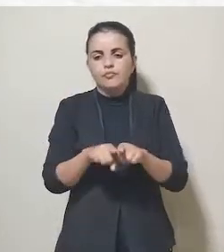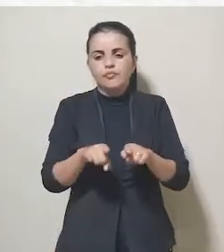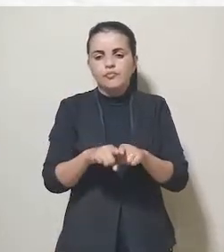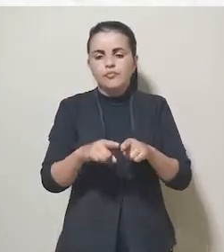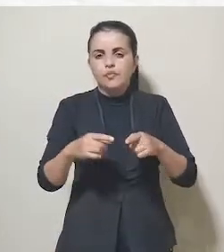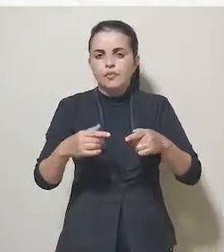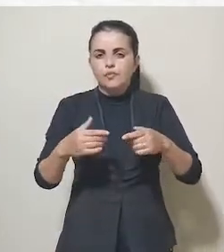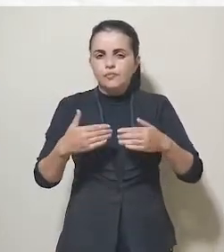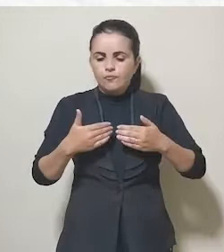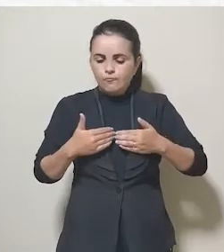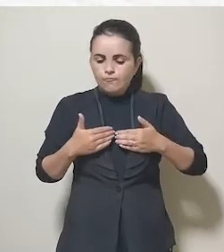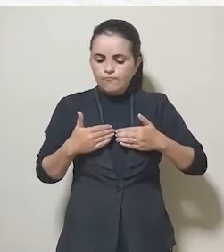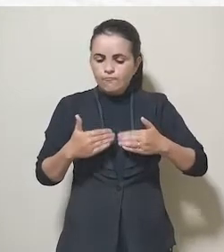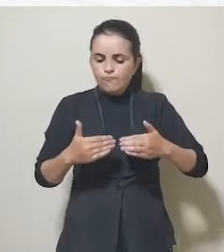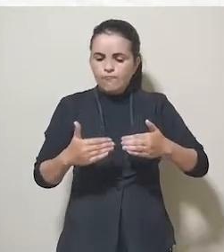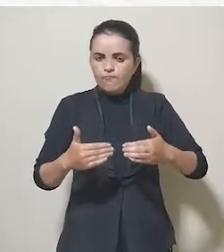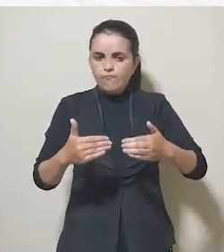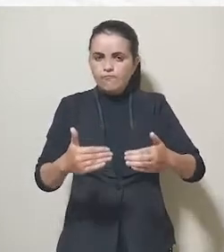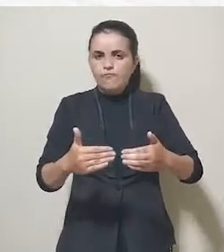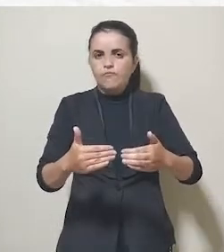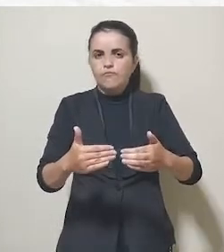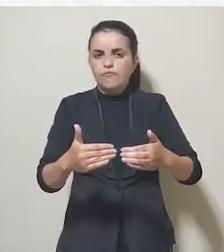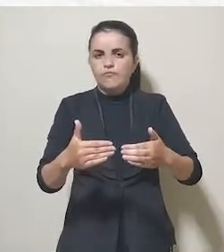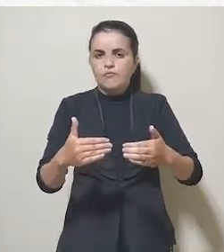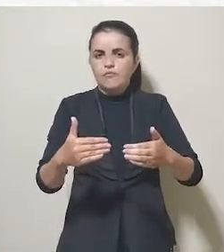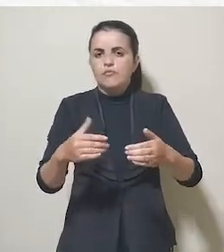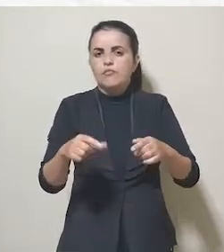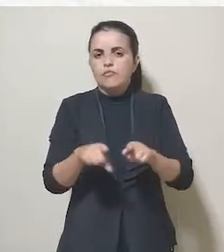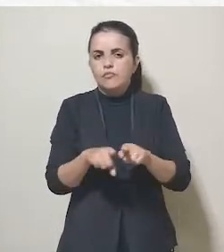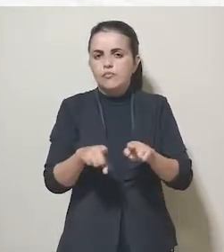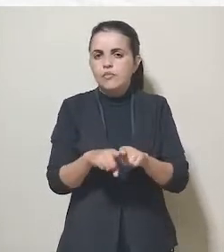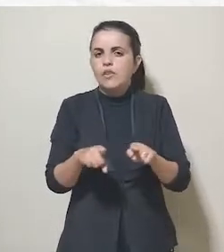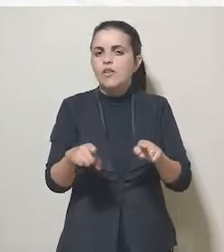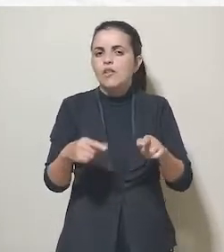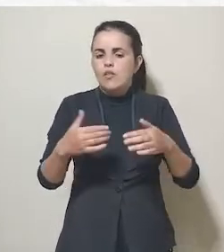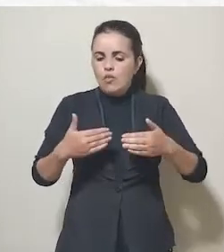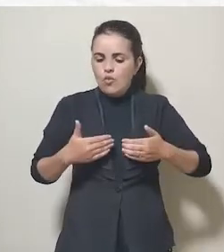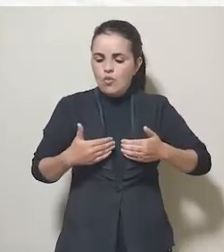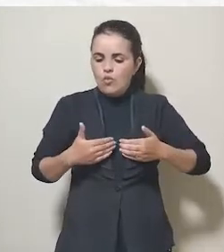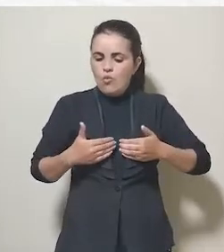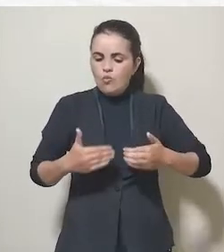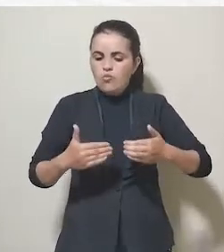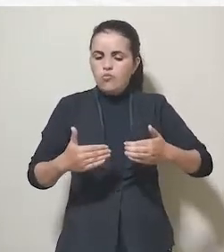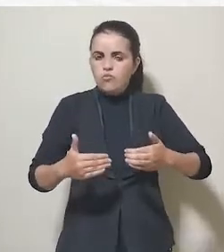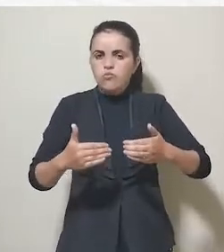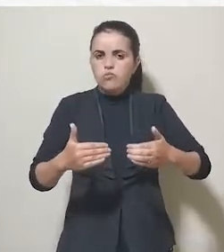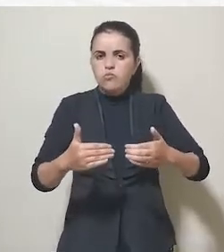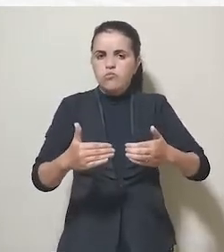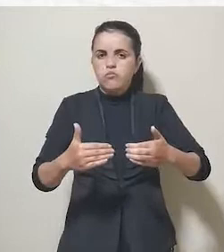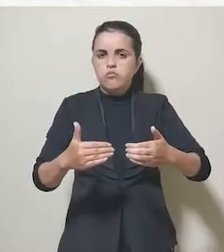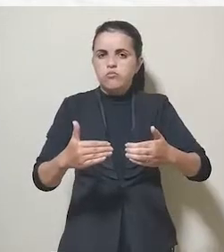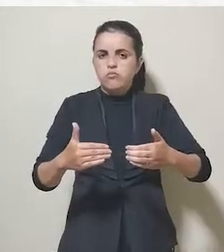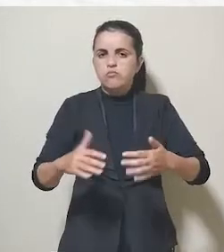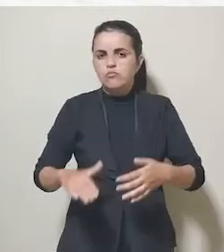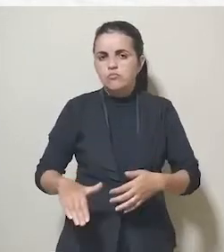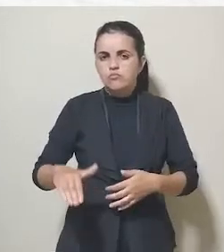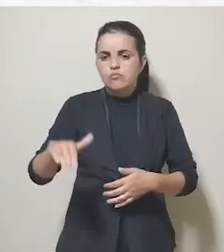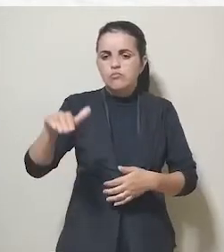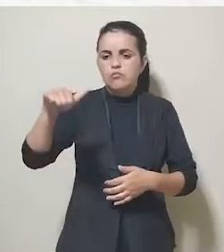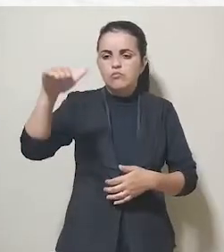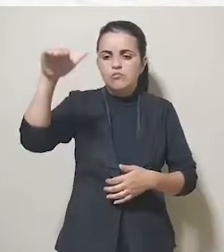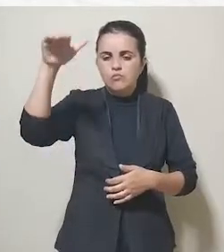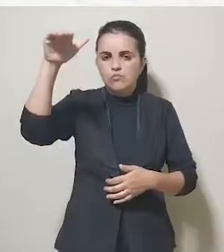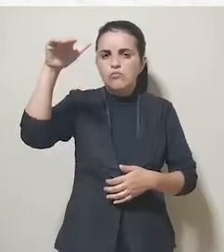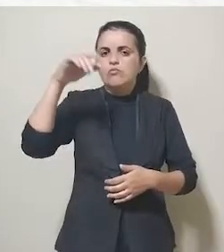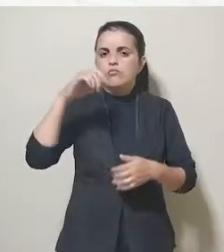tem a puberdade, que é o início da capacidade reprodutiva. Então, nesse período da puberdade, os indivíduos já começam a ter essa